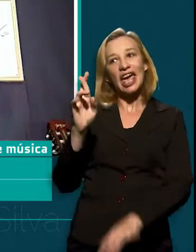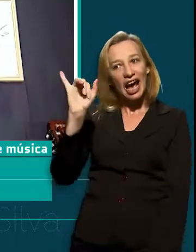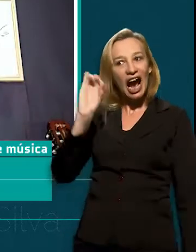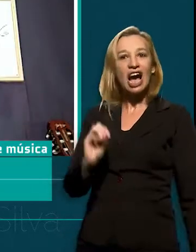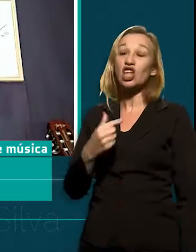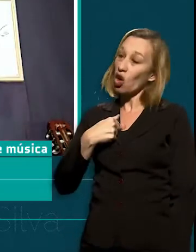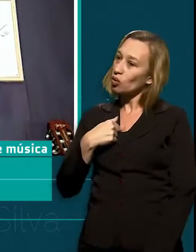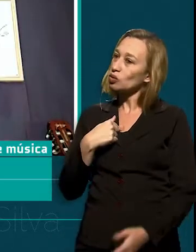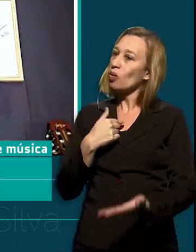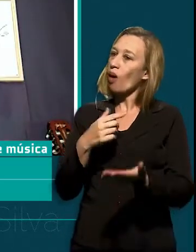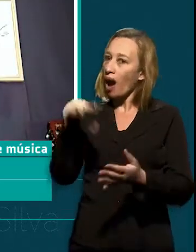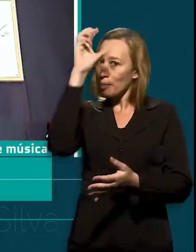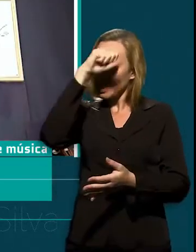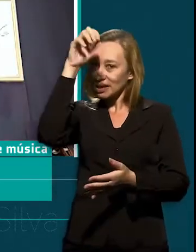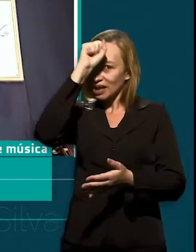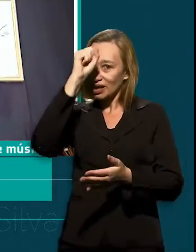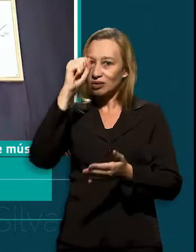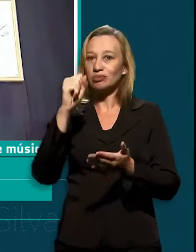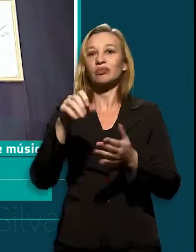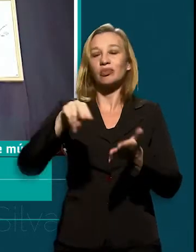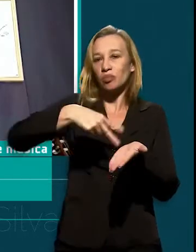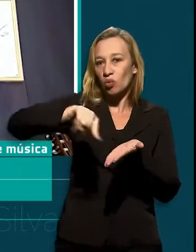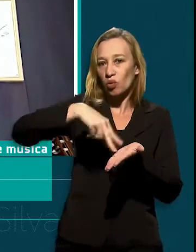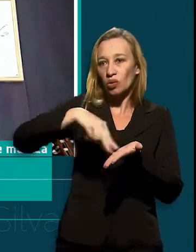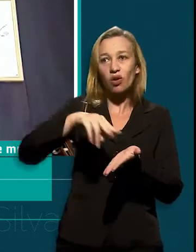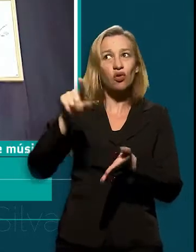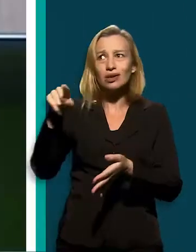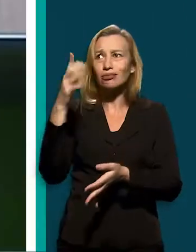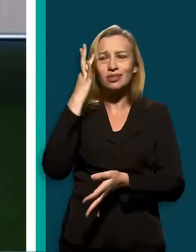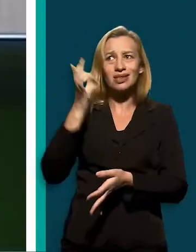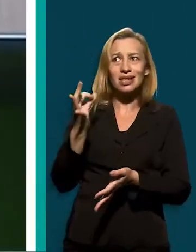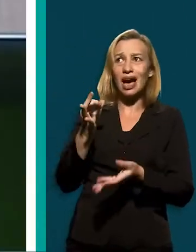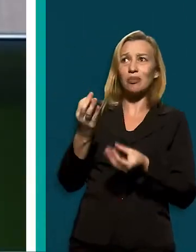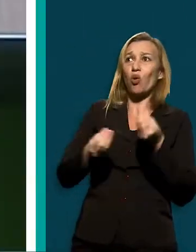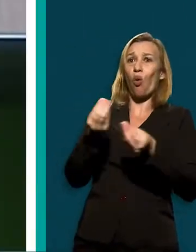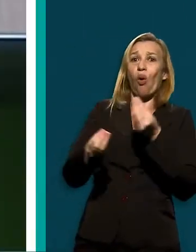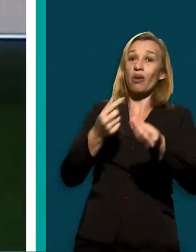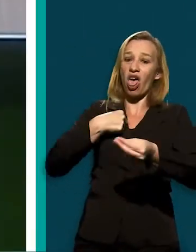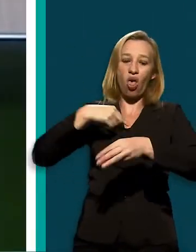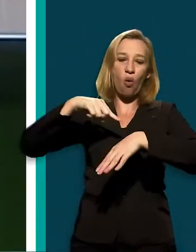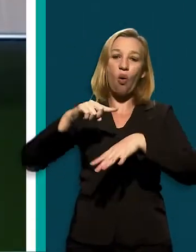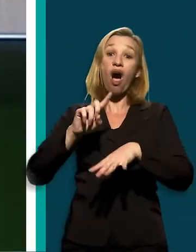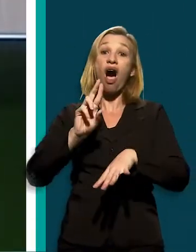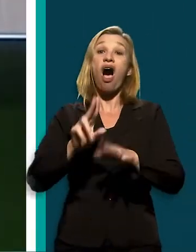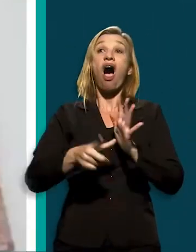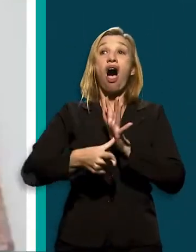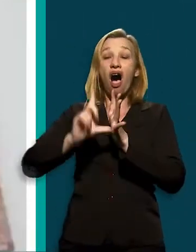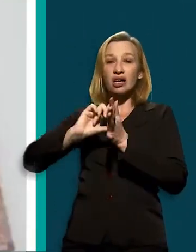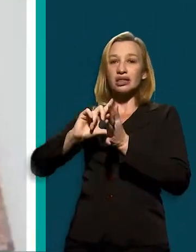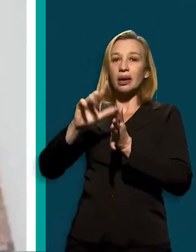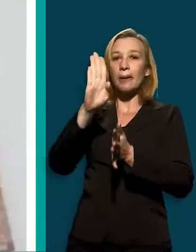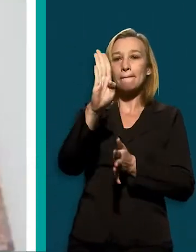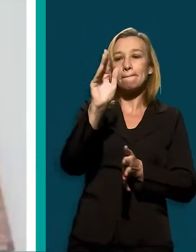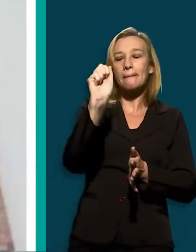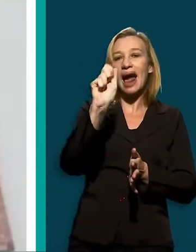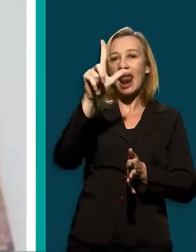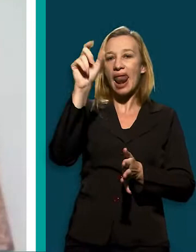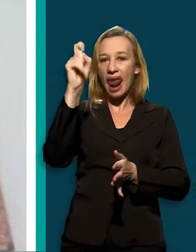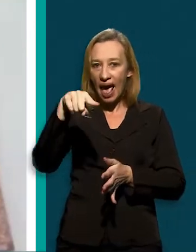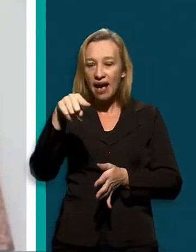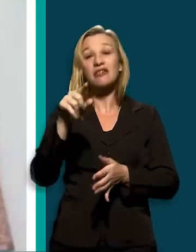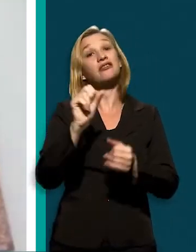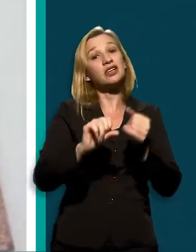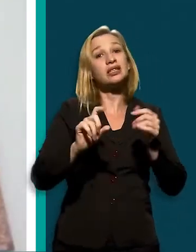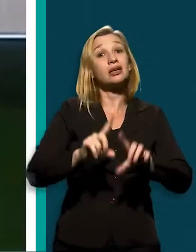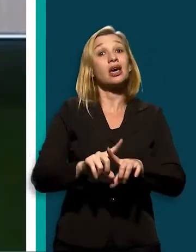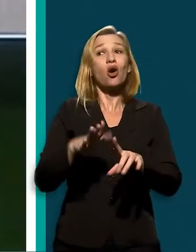mais aulas de dança, mas te confesso que eu não tinha noção, porque eu fiz balé durante muitos anos, né? Eu fiz balé moderno durante muitos anos. Eu gosto